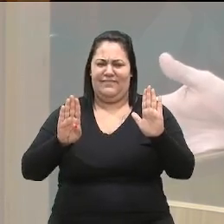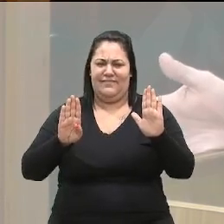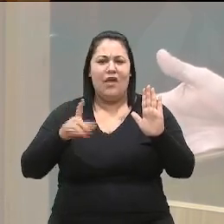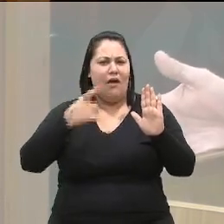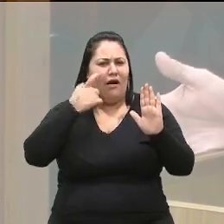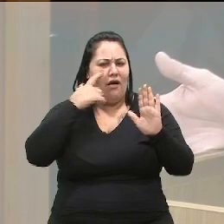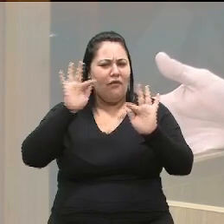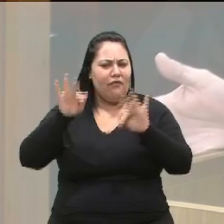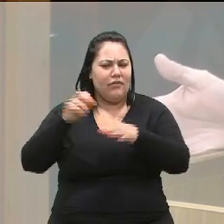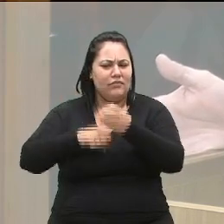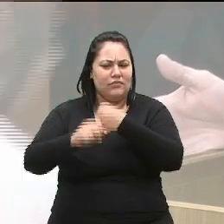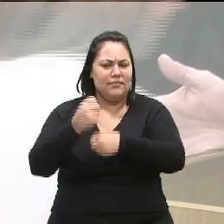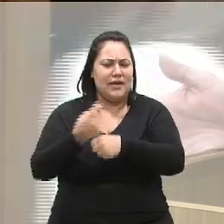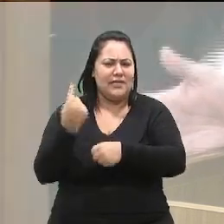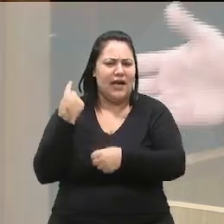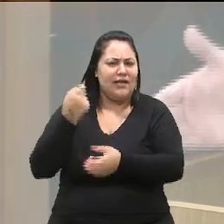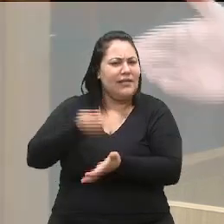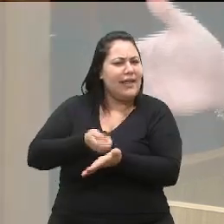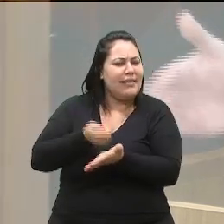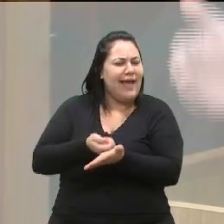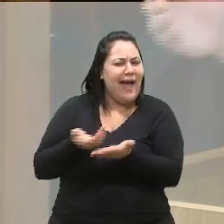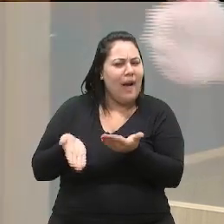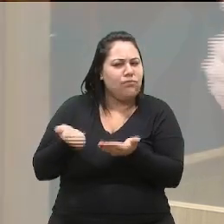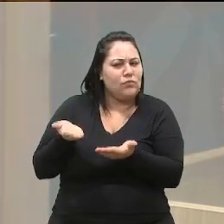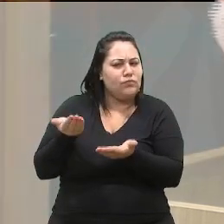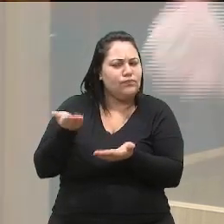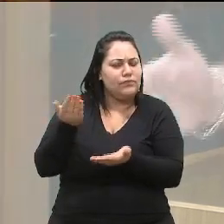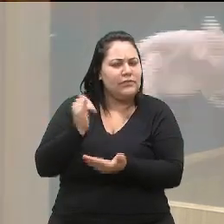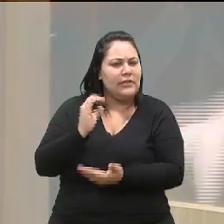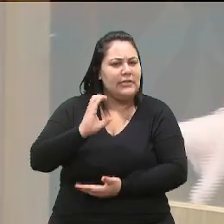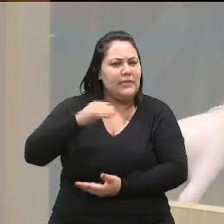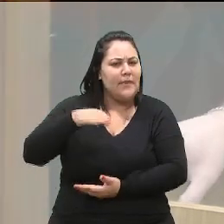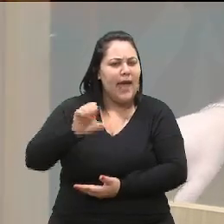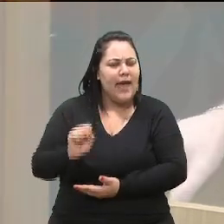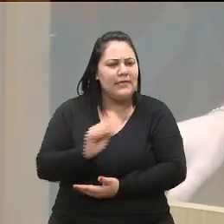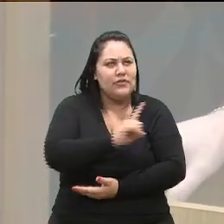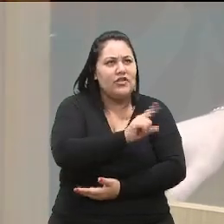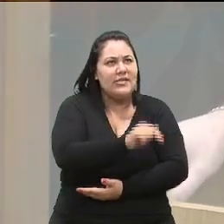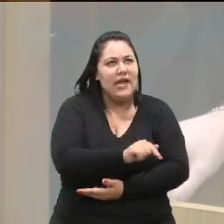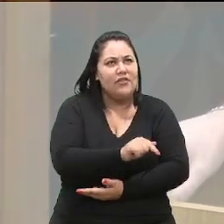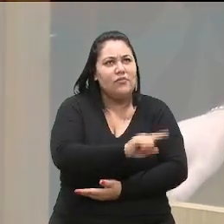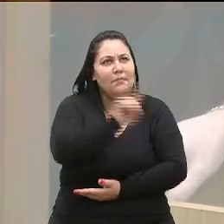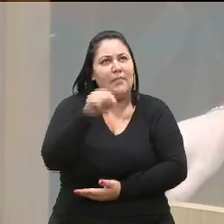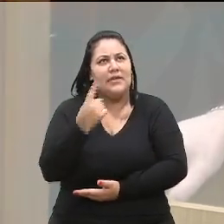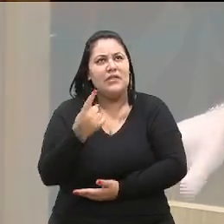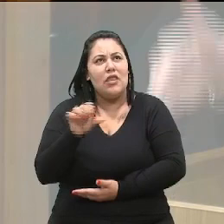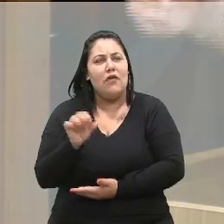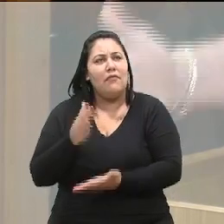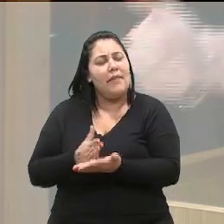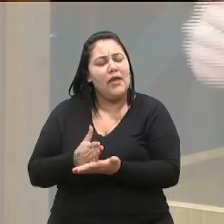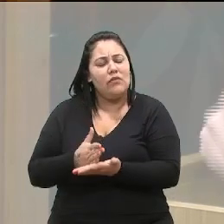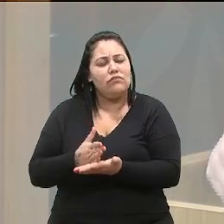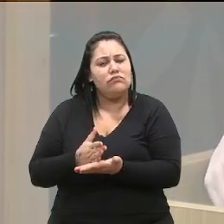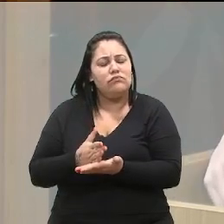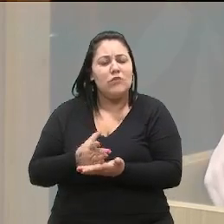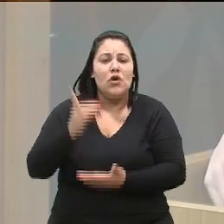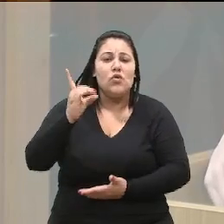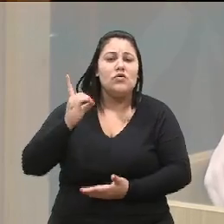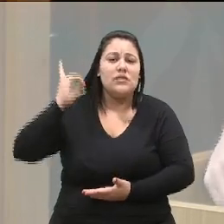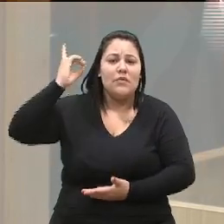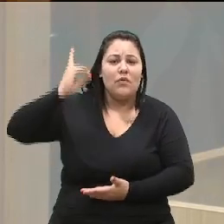passado tentaram aumentar a lía do ICMS de 17 para 19,5 por. os